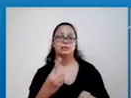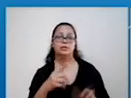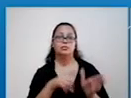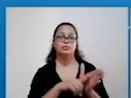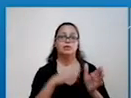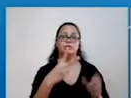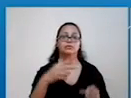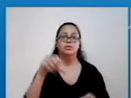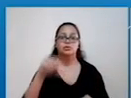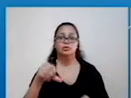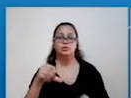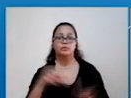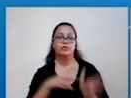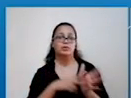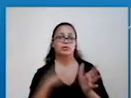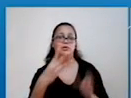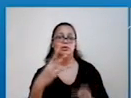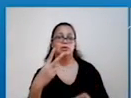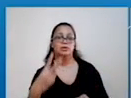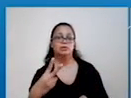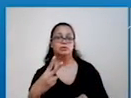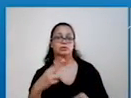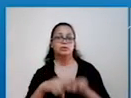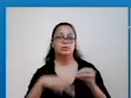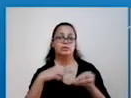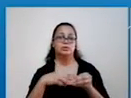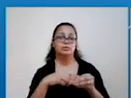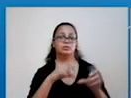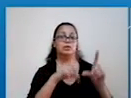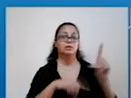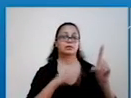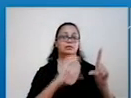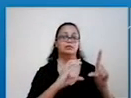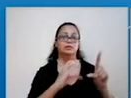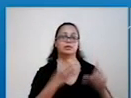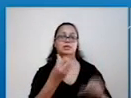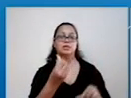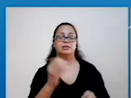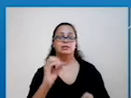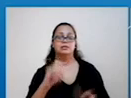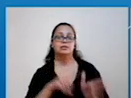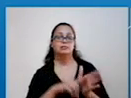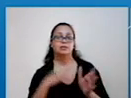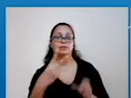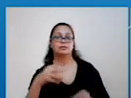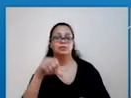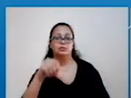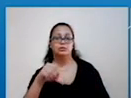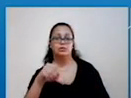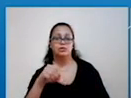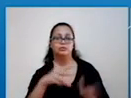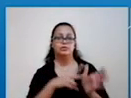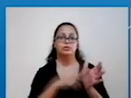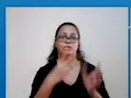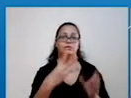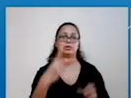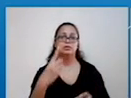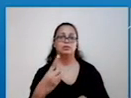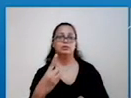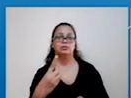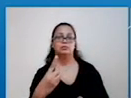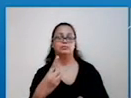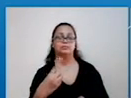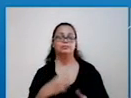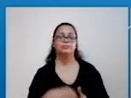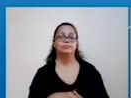29, seria 32 nêutrons. No átomo C, 60 menos 29, teríamos 31 nêutrons.